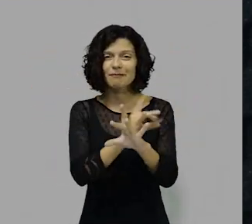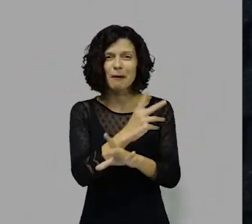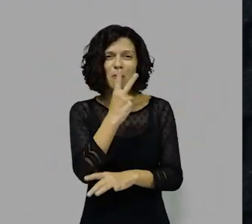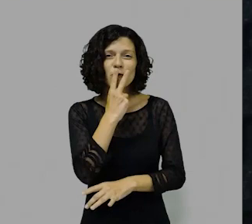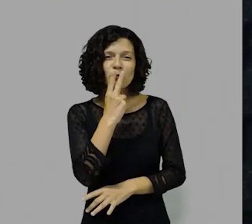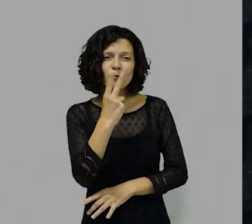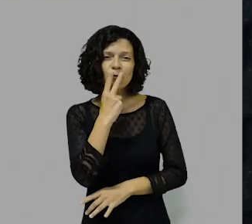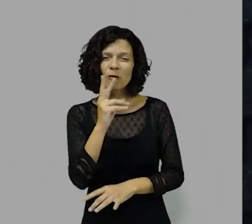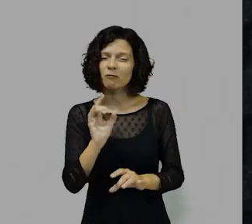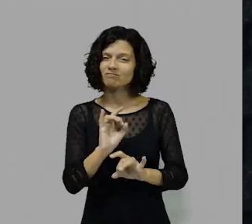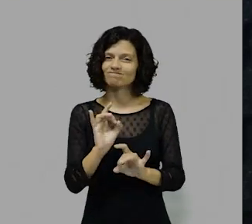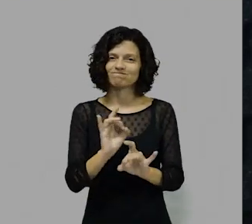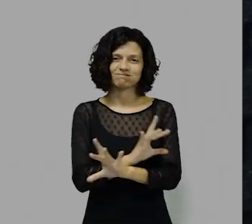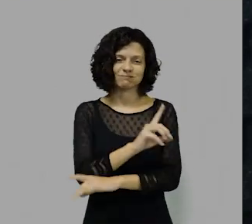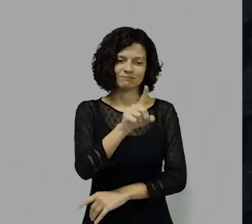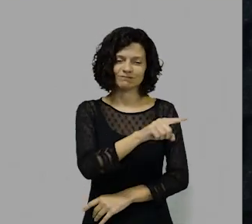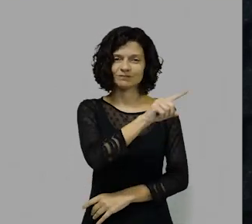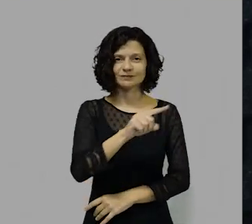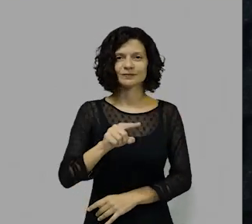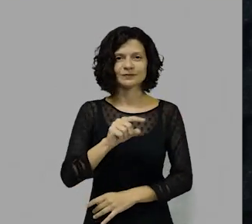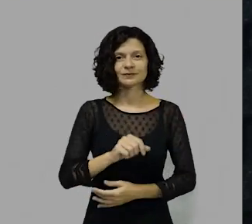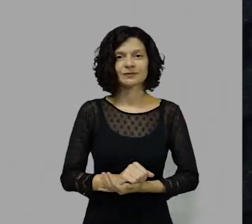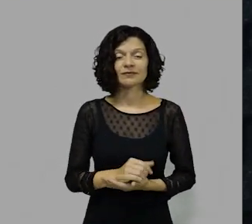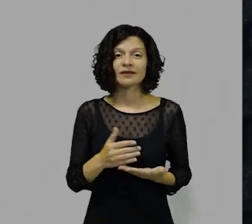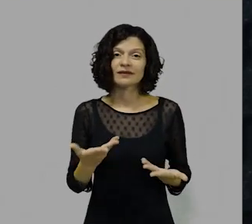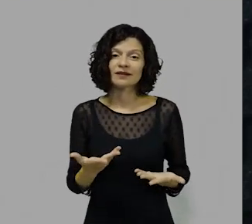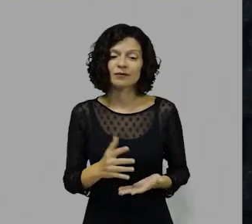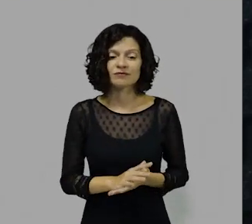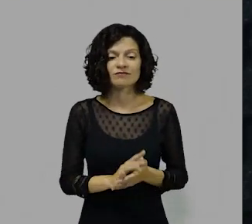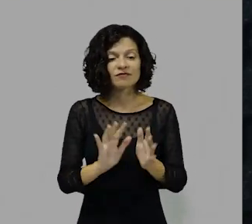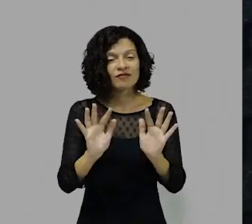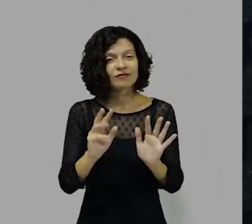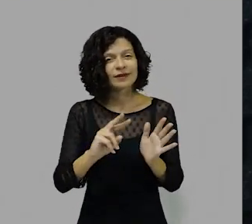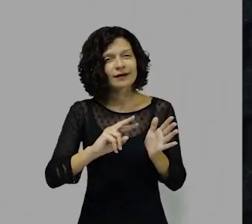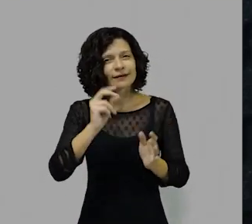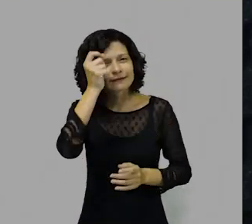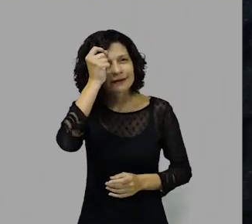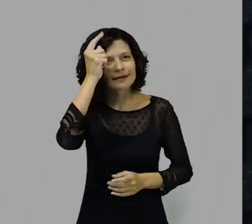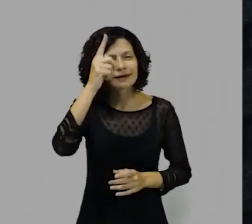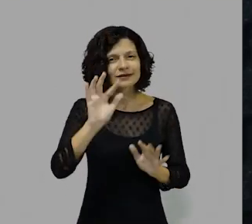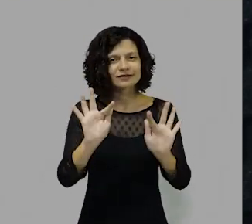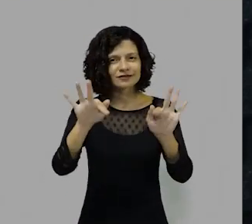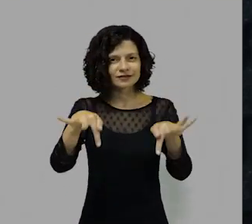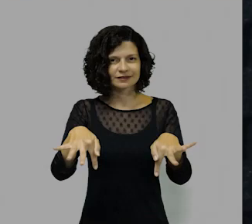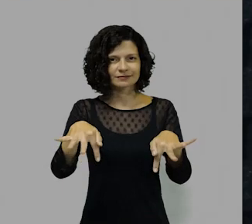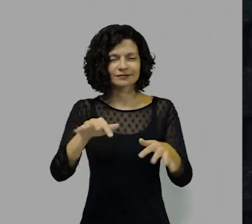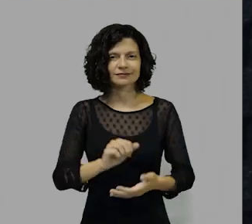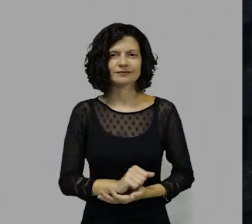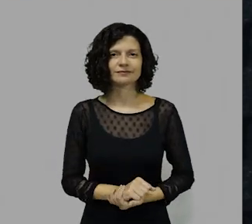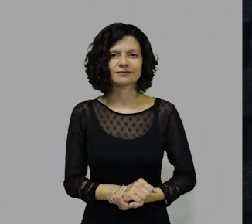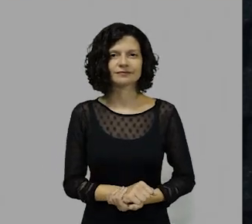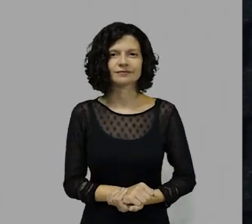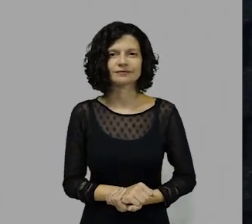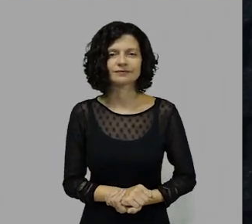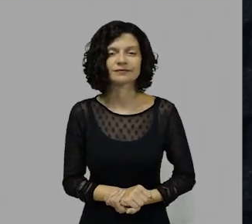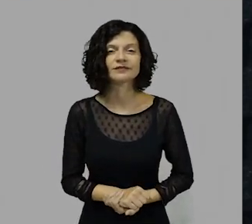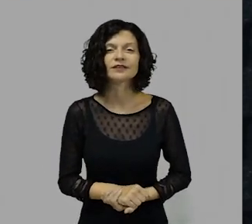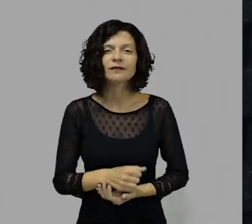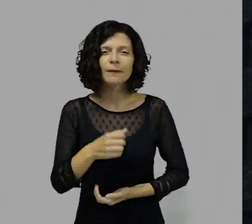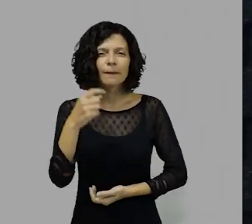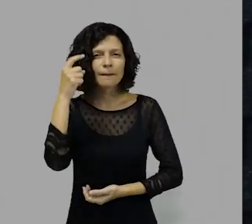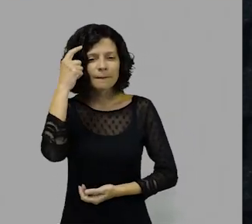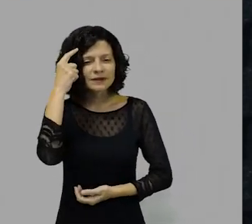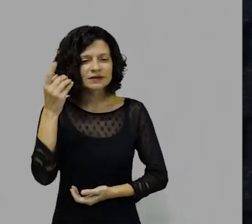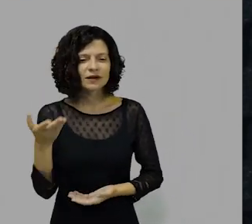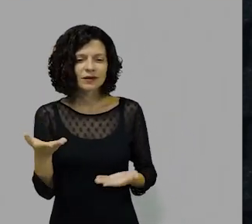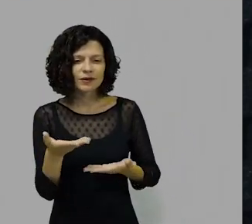conclusão, finalização de um raciocínio. Bom, você pode usar isso nas considerações finais. Olha nos contextos de exemplo, para vocês